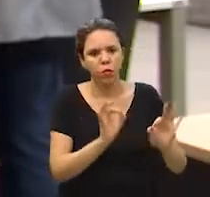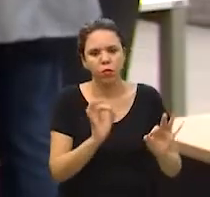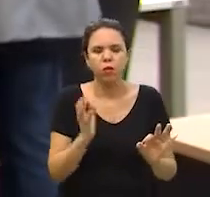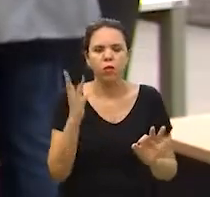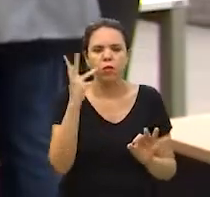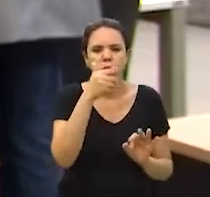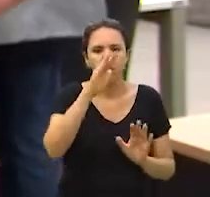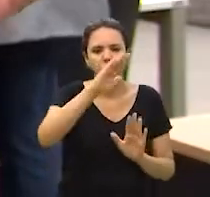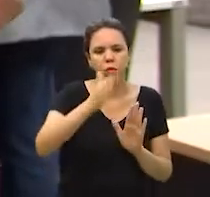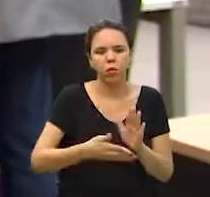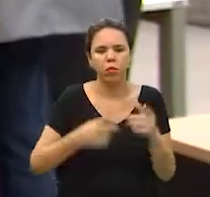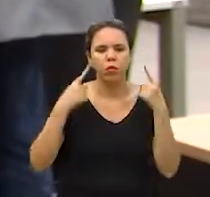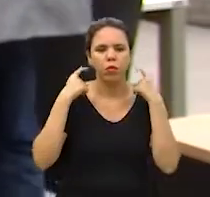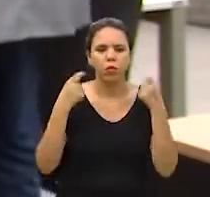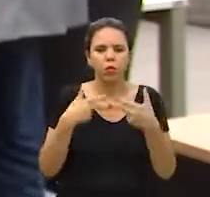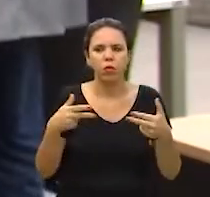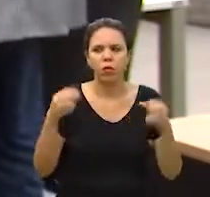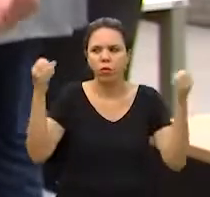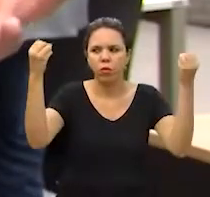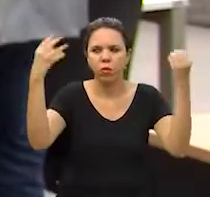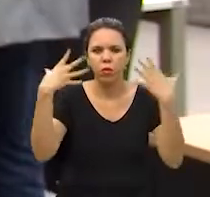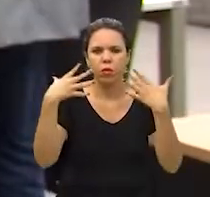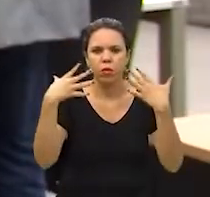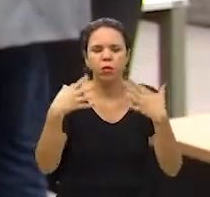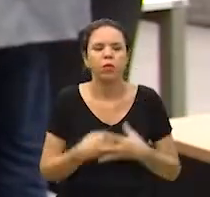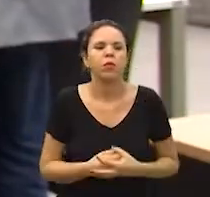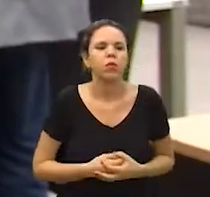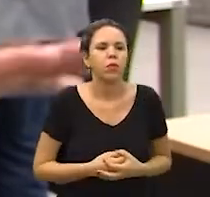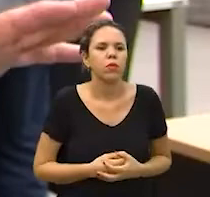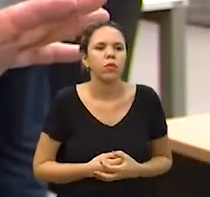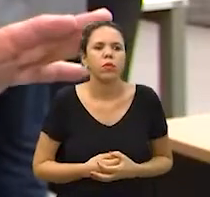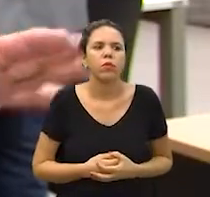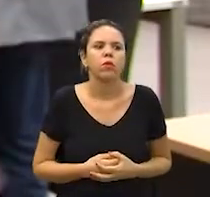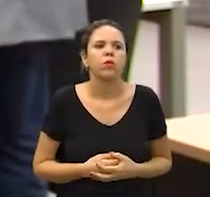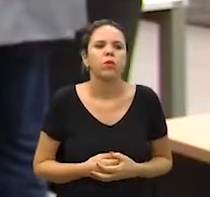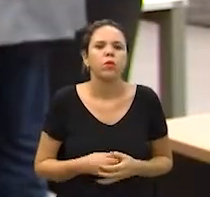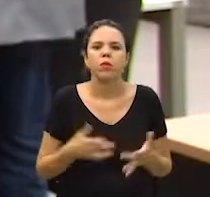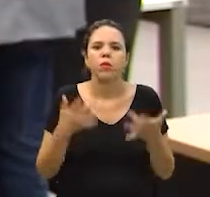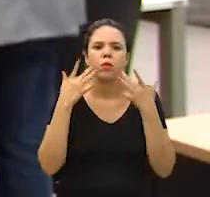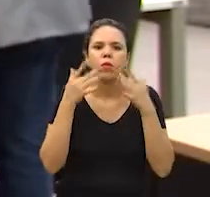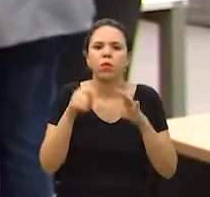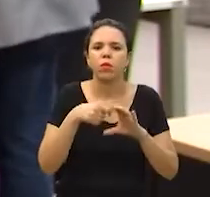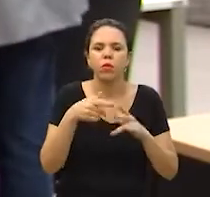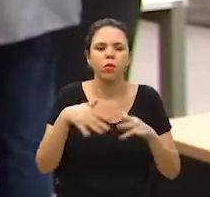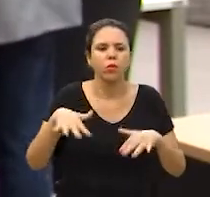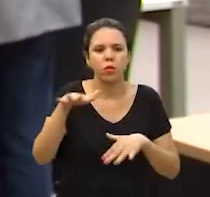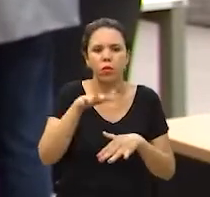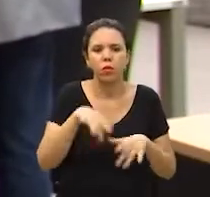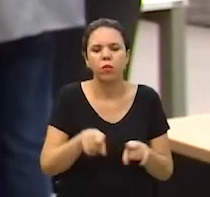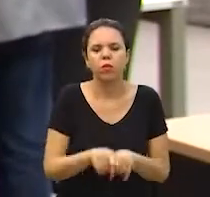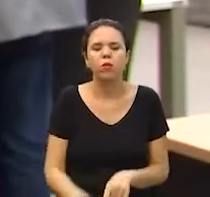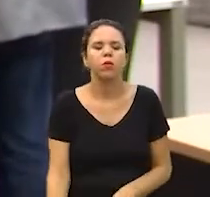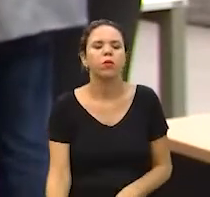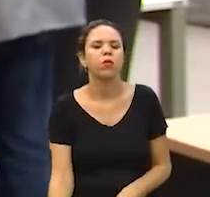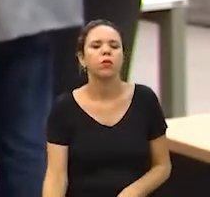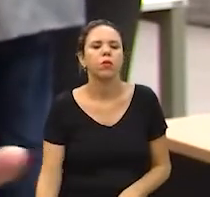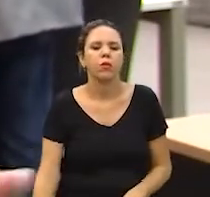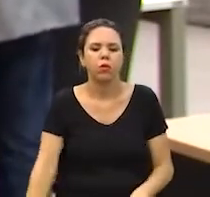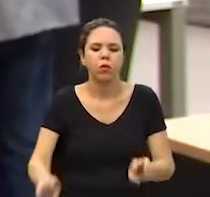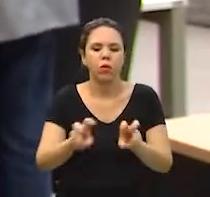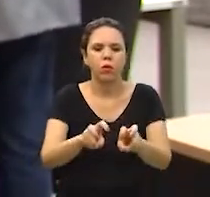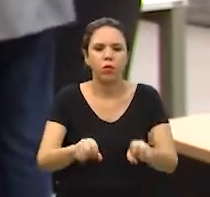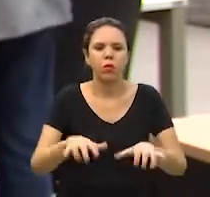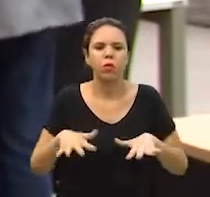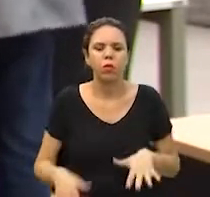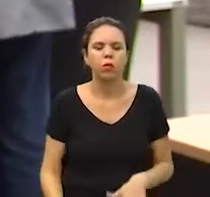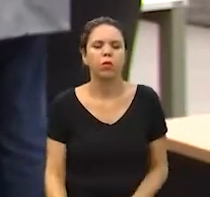parte da sonorização, iluminação, a parte cenográfica, né? E além das poltronas,